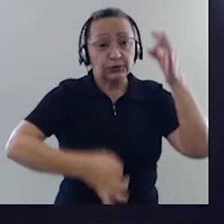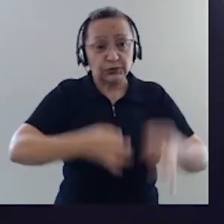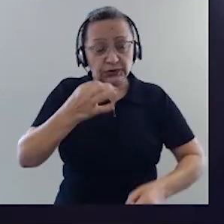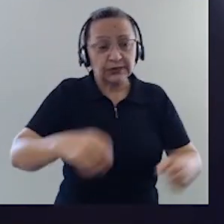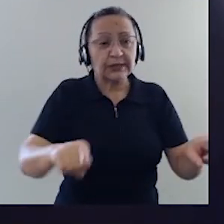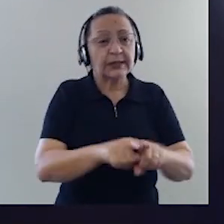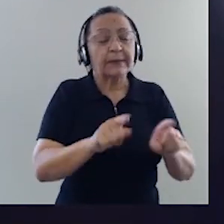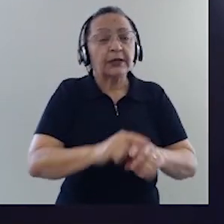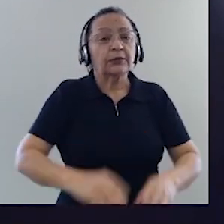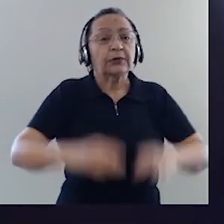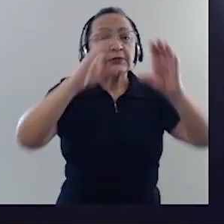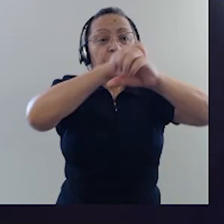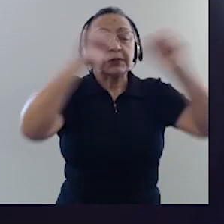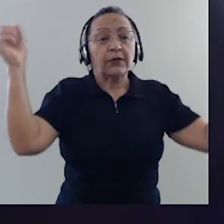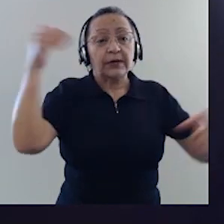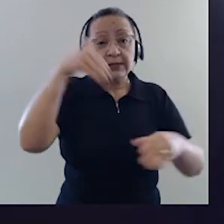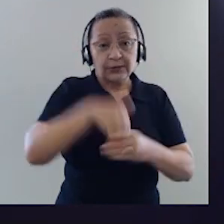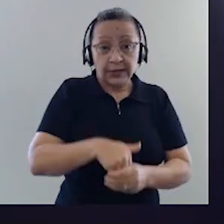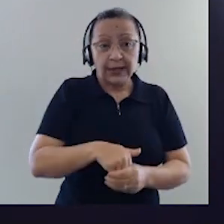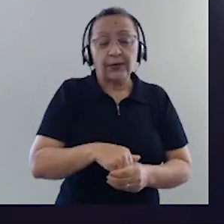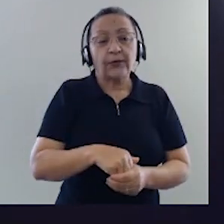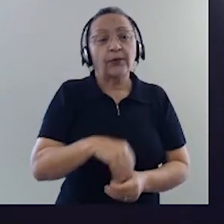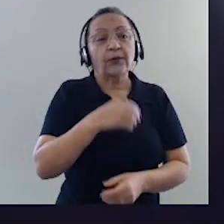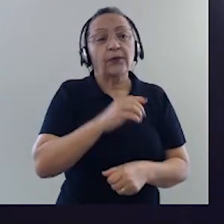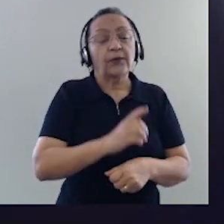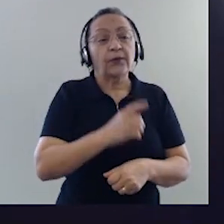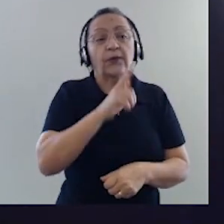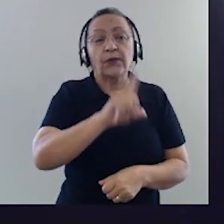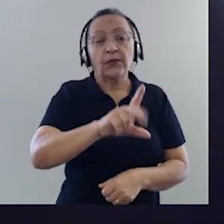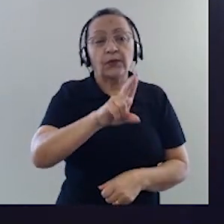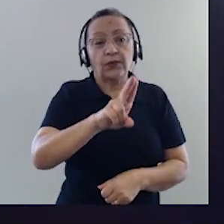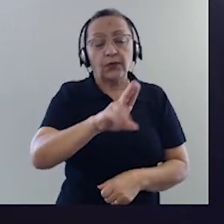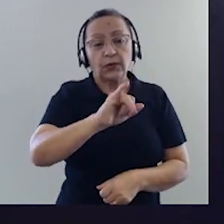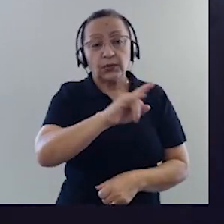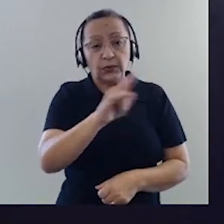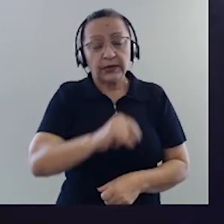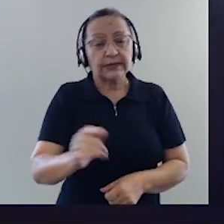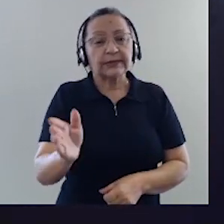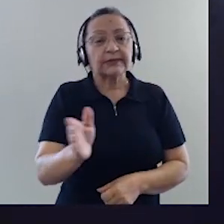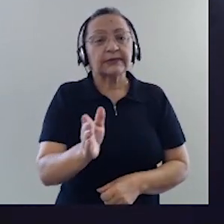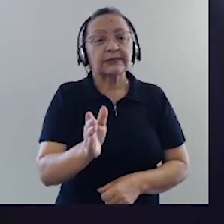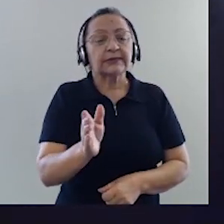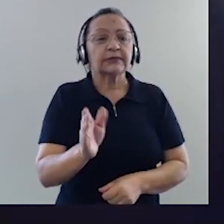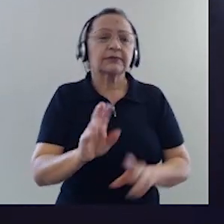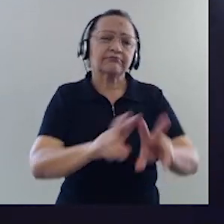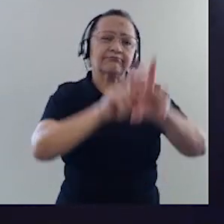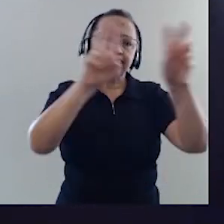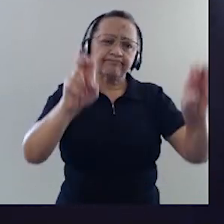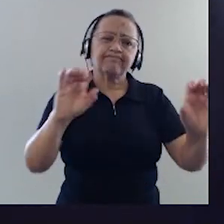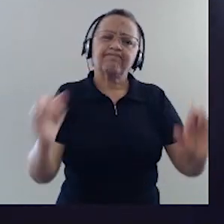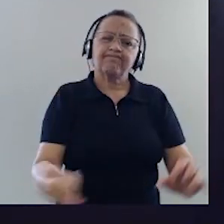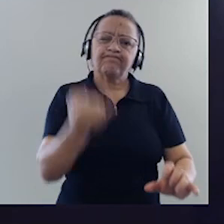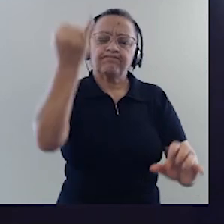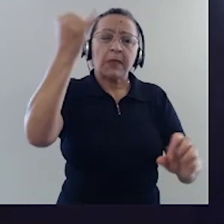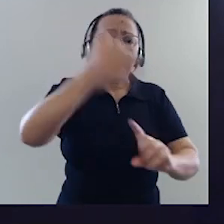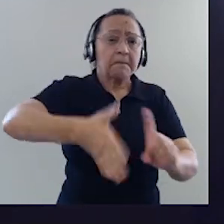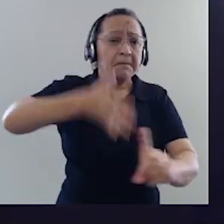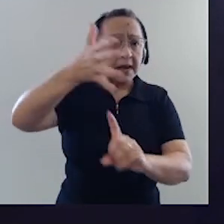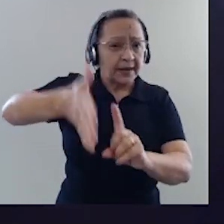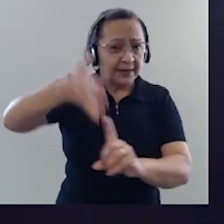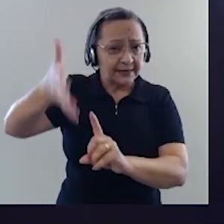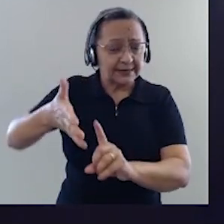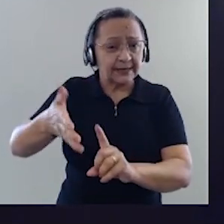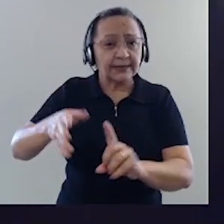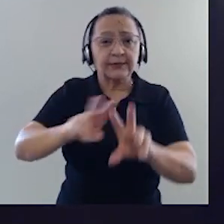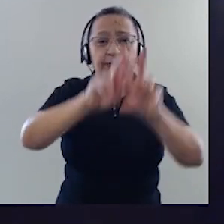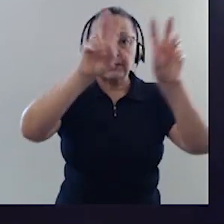do Tribunal Superior Eleitoral, Luiz Felipe Salomão, sobre a elevada palestra que ministrou